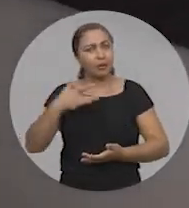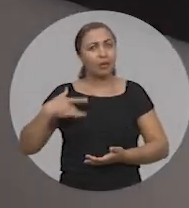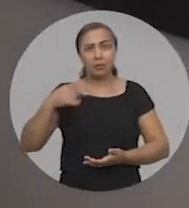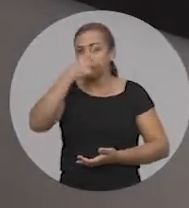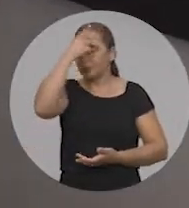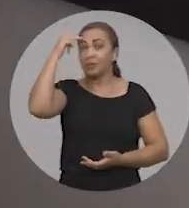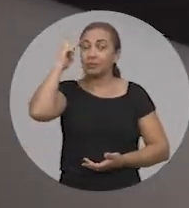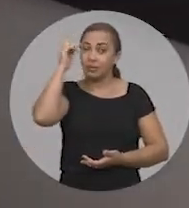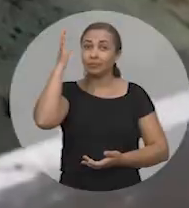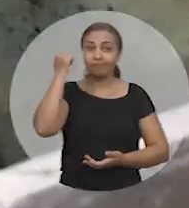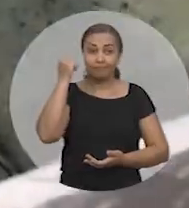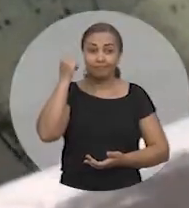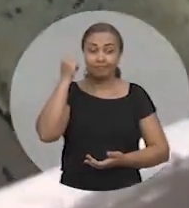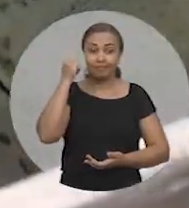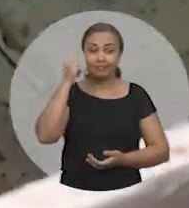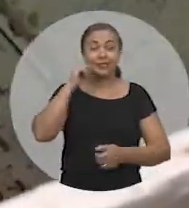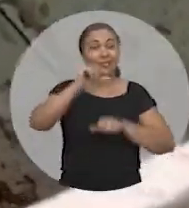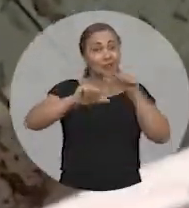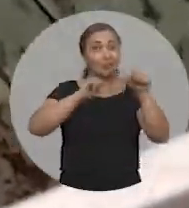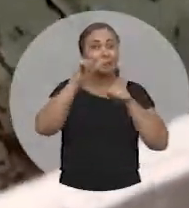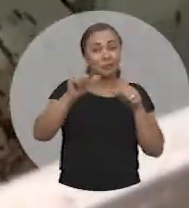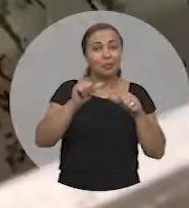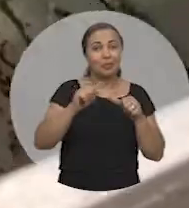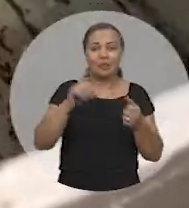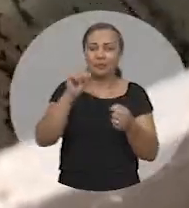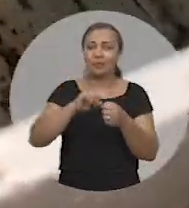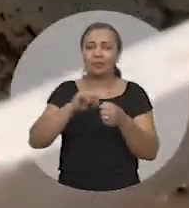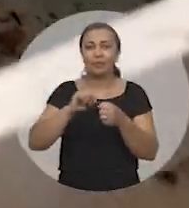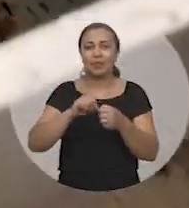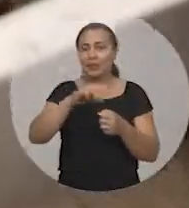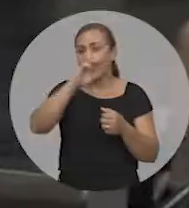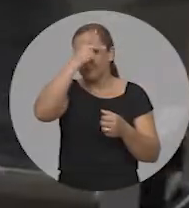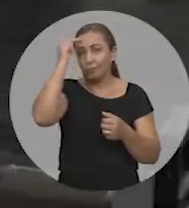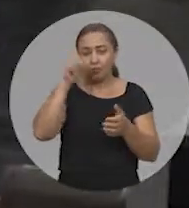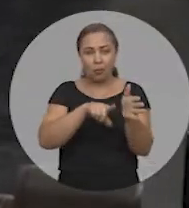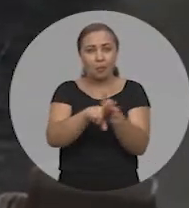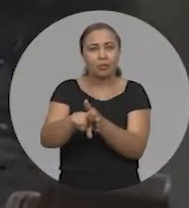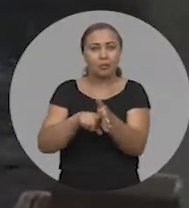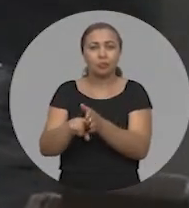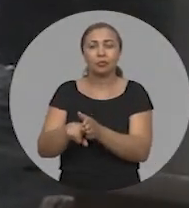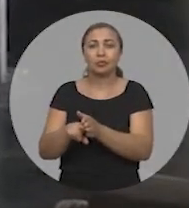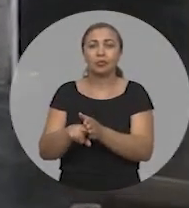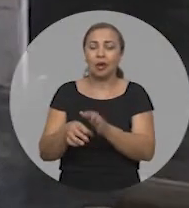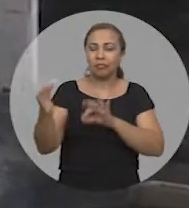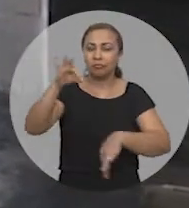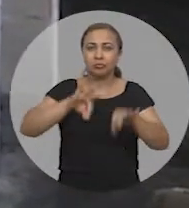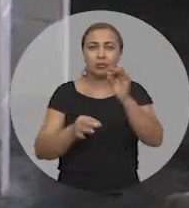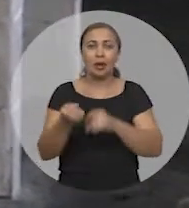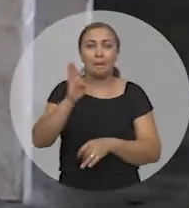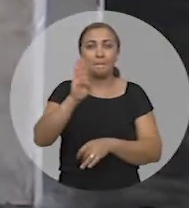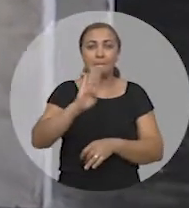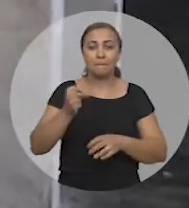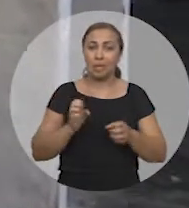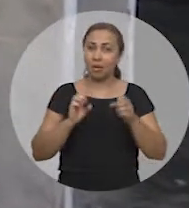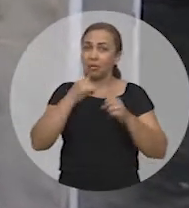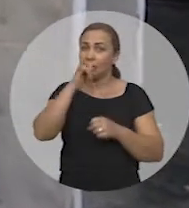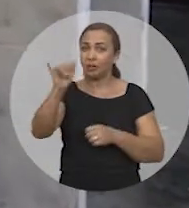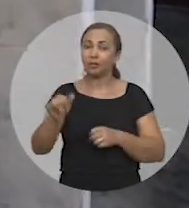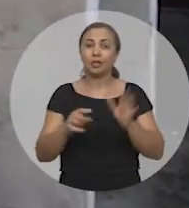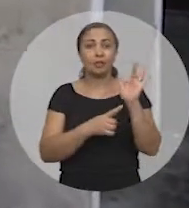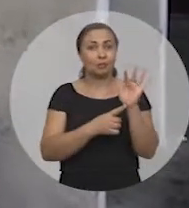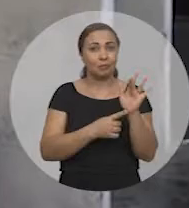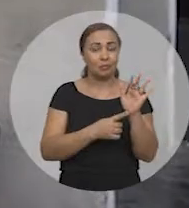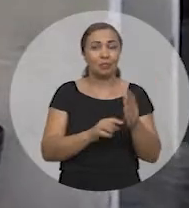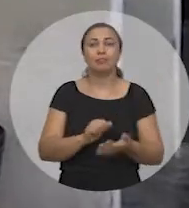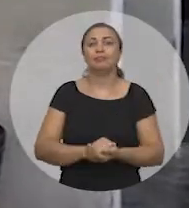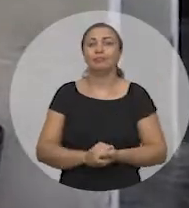bastante a saúde das pessoas essa transformação foi realizada por pesquisadores do laboratório de pesquisa em bioenergia e síntese